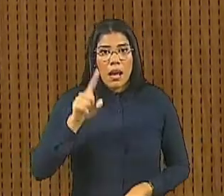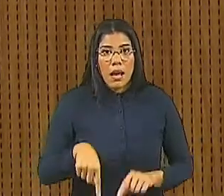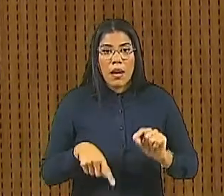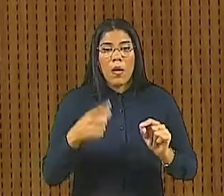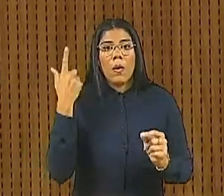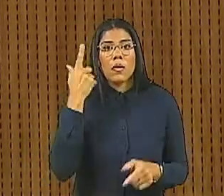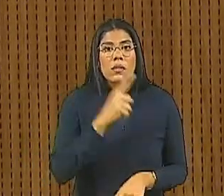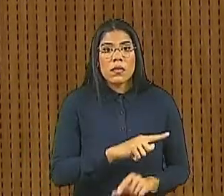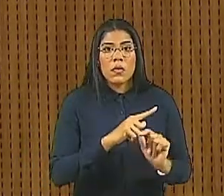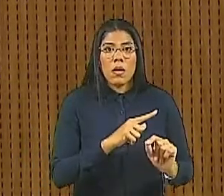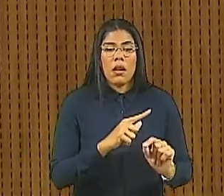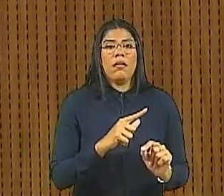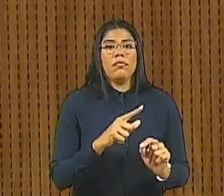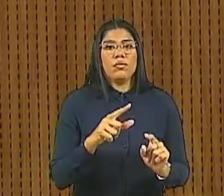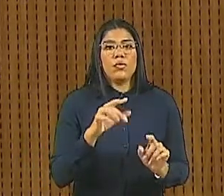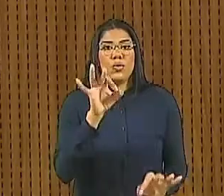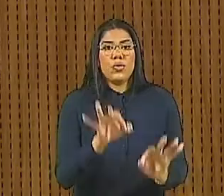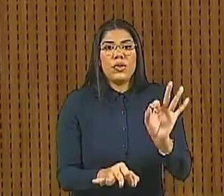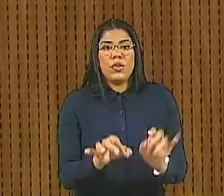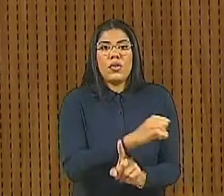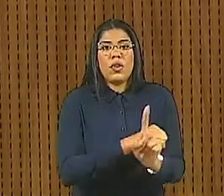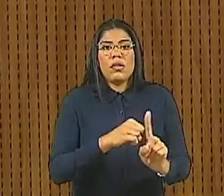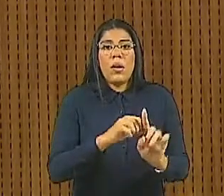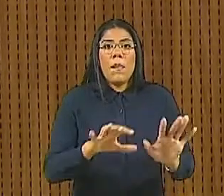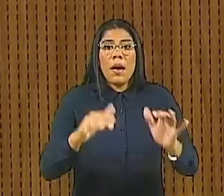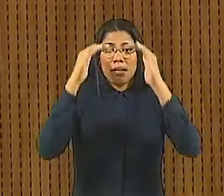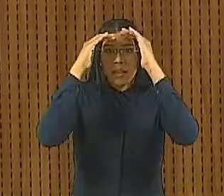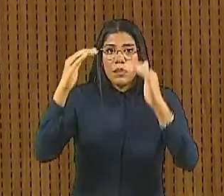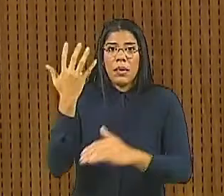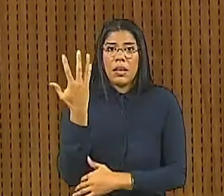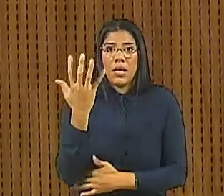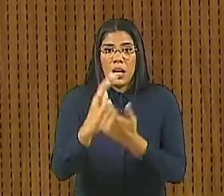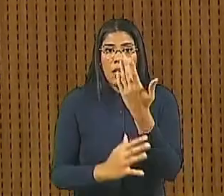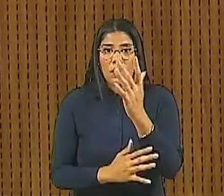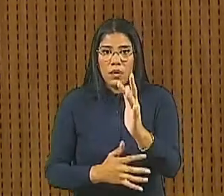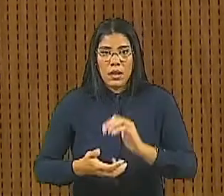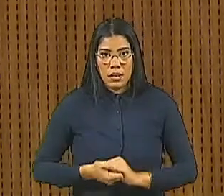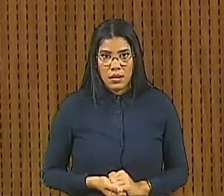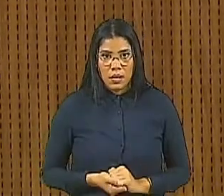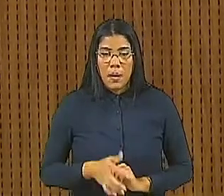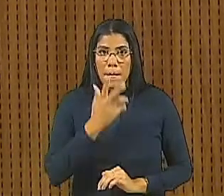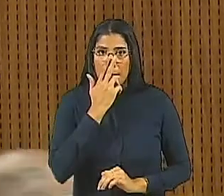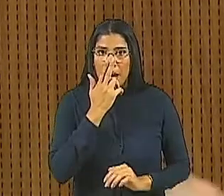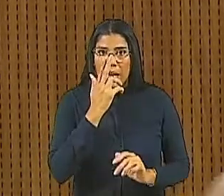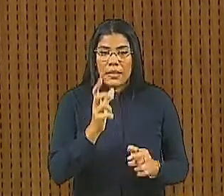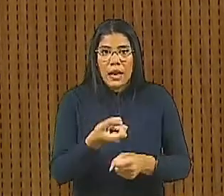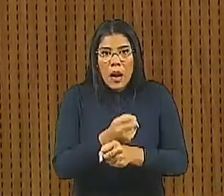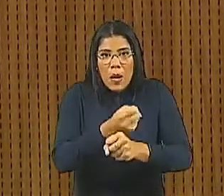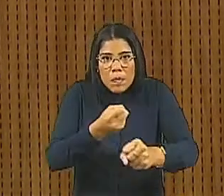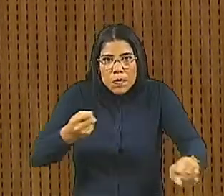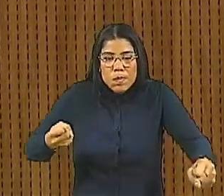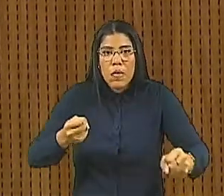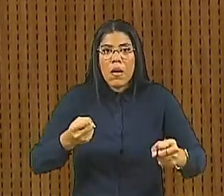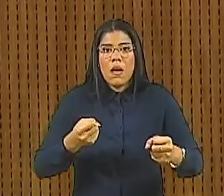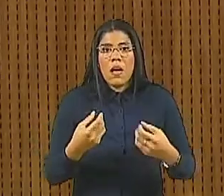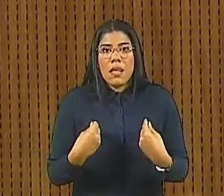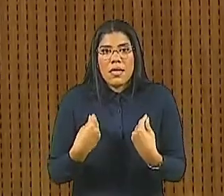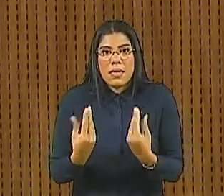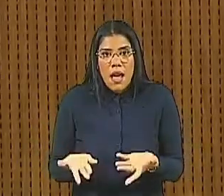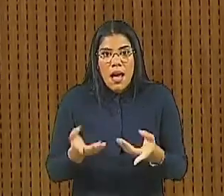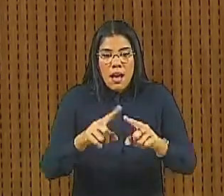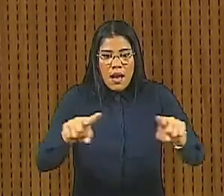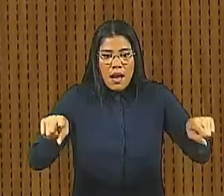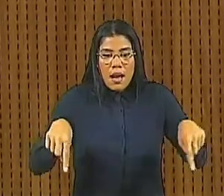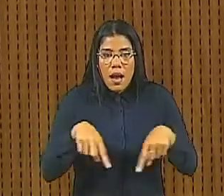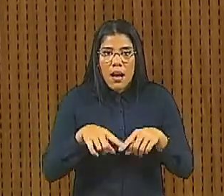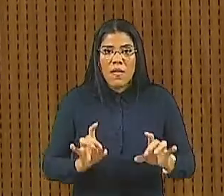natureza. Porque a expansão da fronteira do agronegócio, patrocinada inclusive com